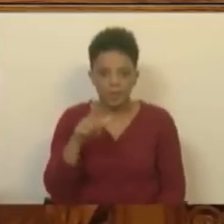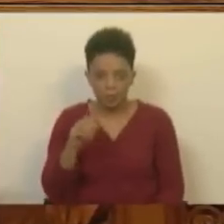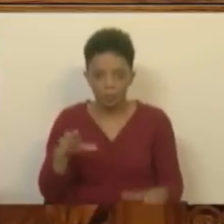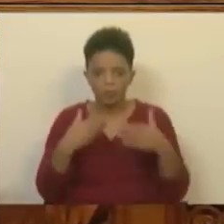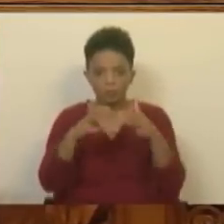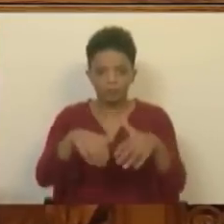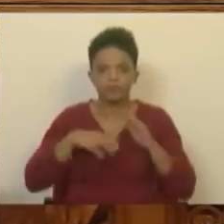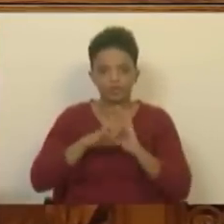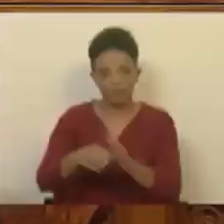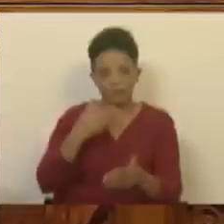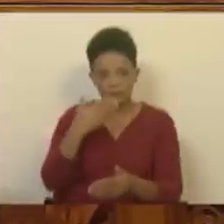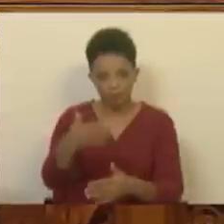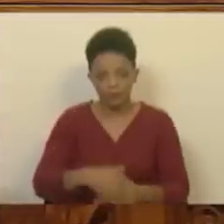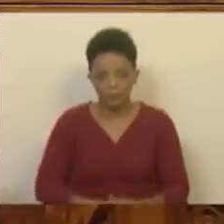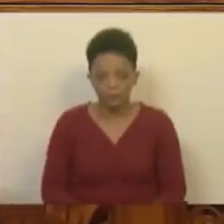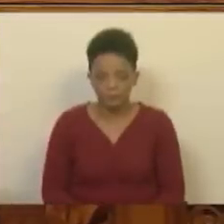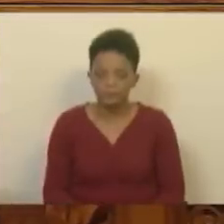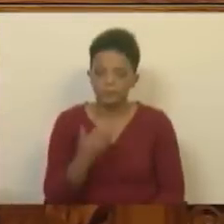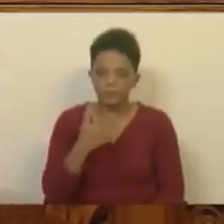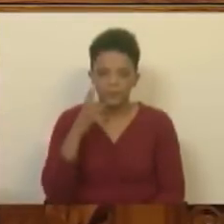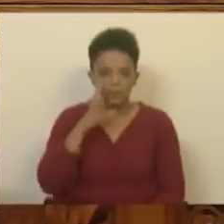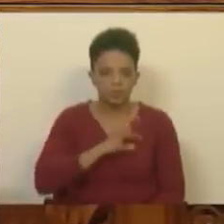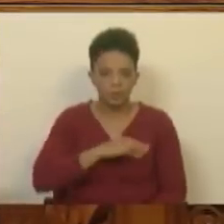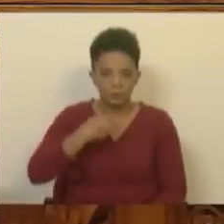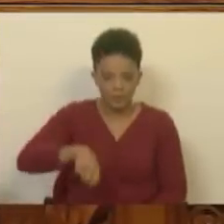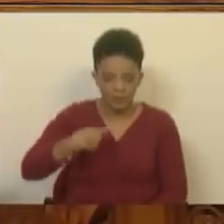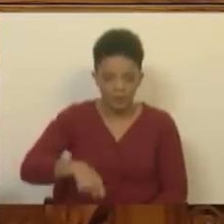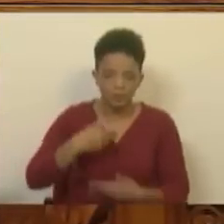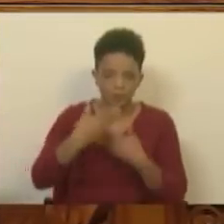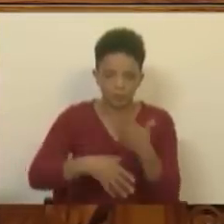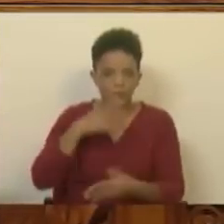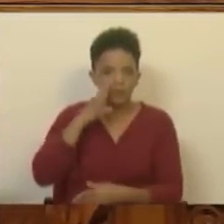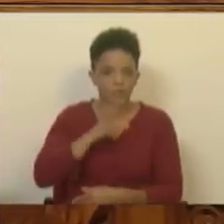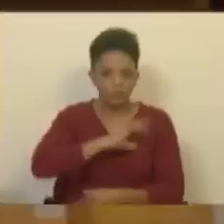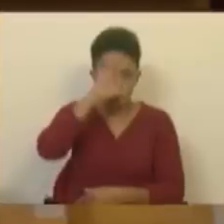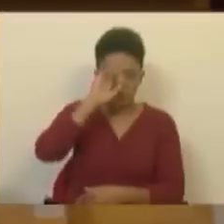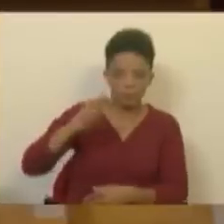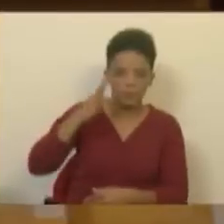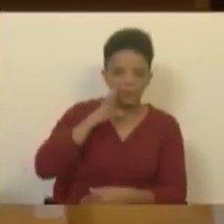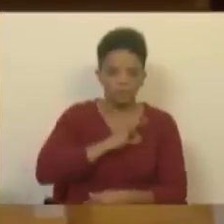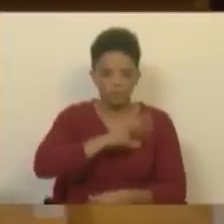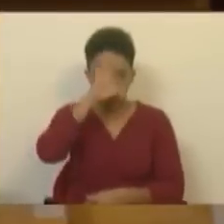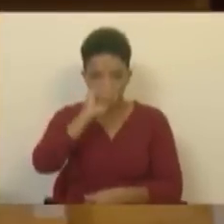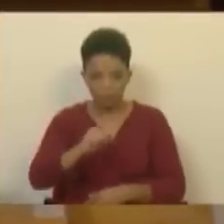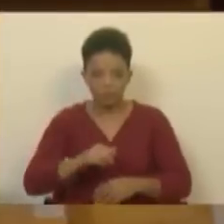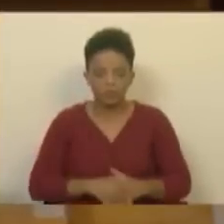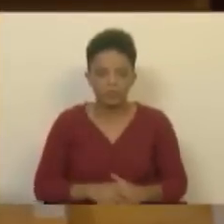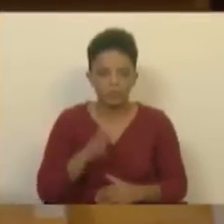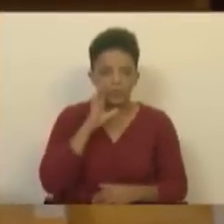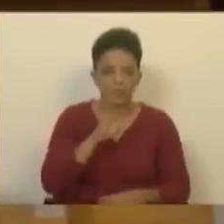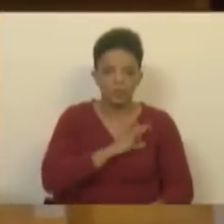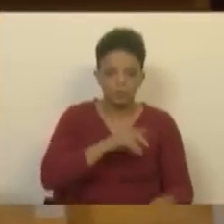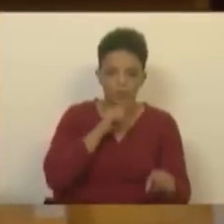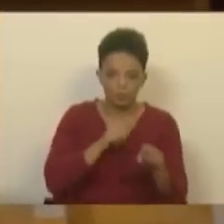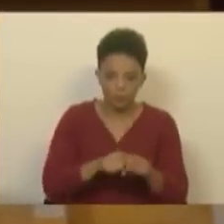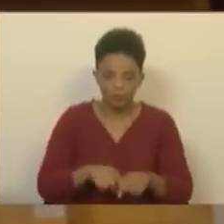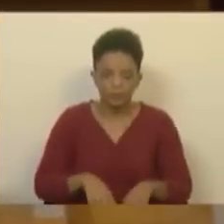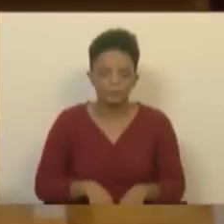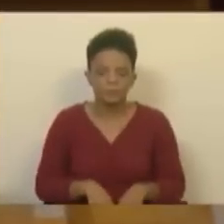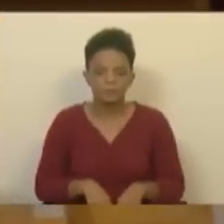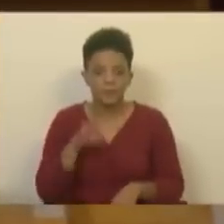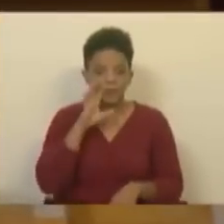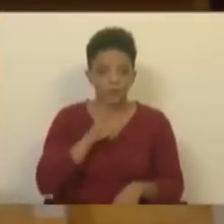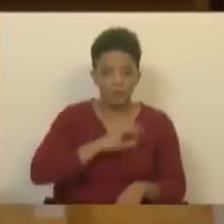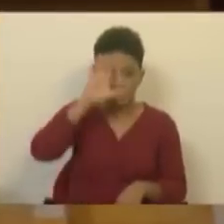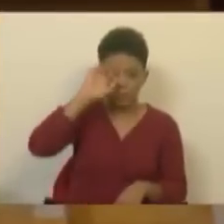favor obrigado senhora Presidente exercícios sou deputados senhor